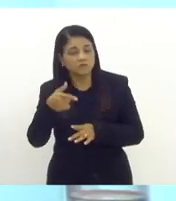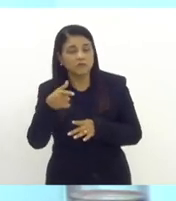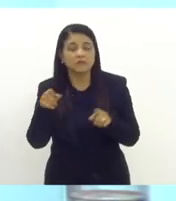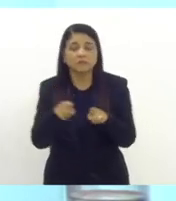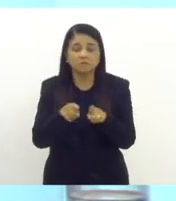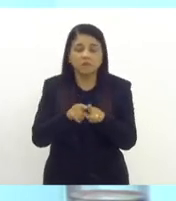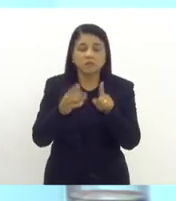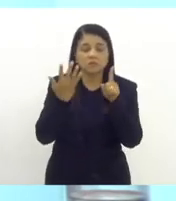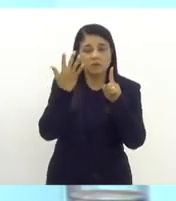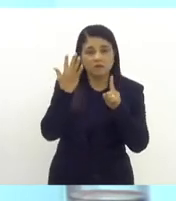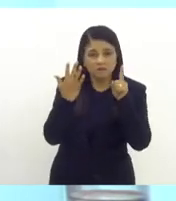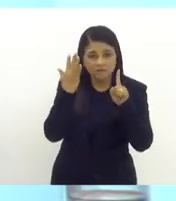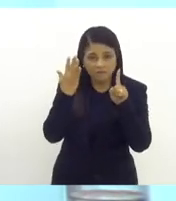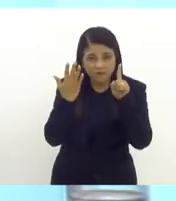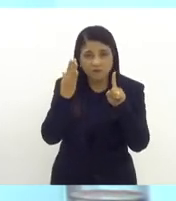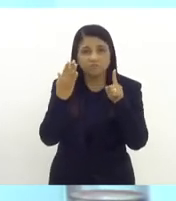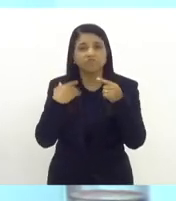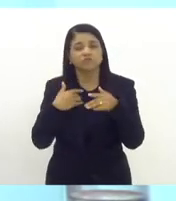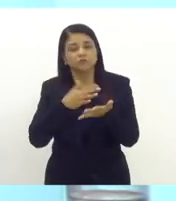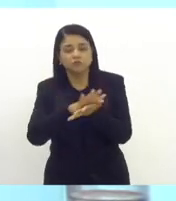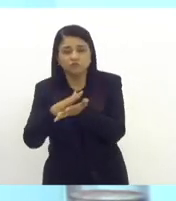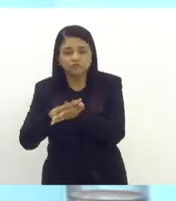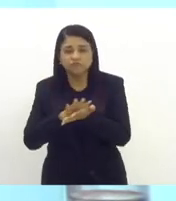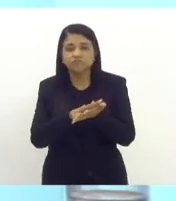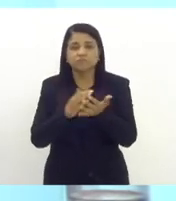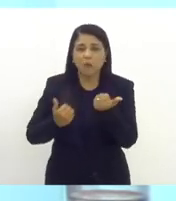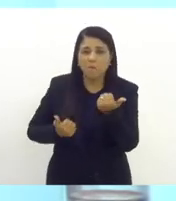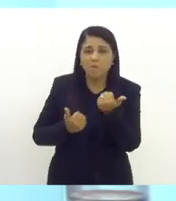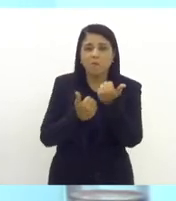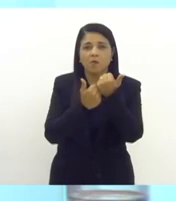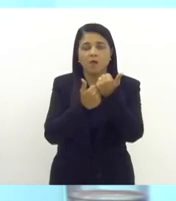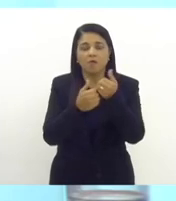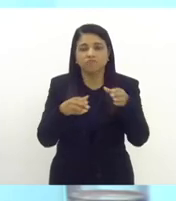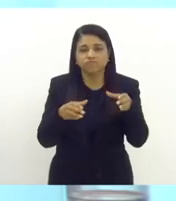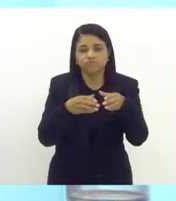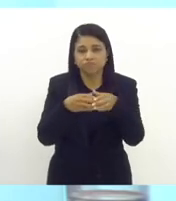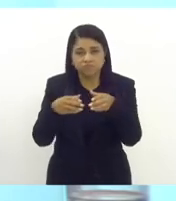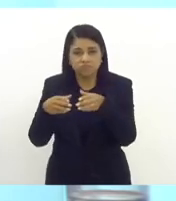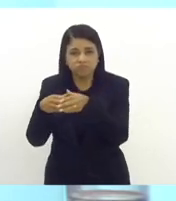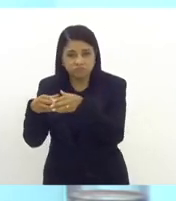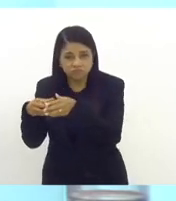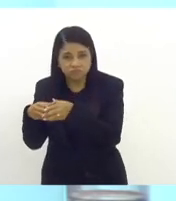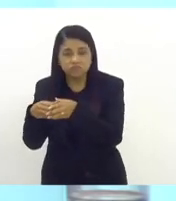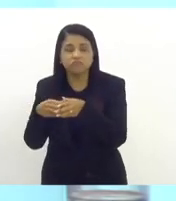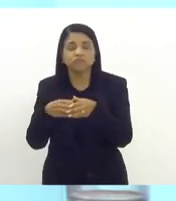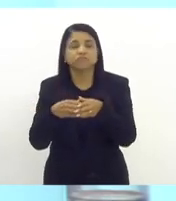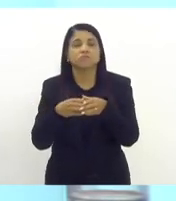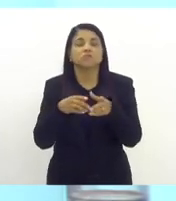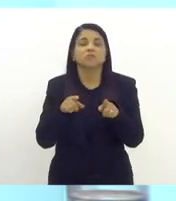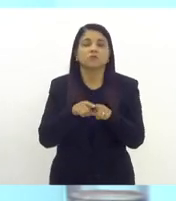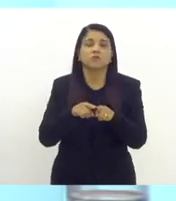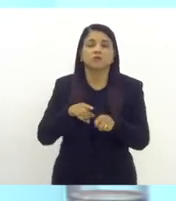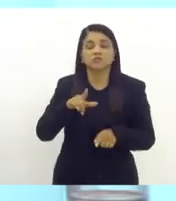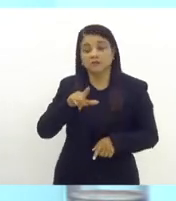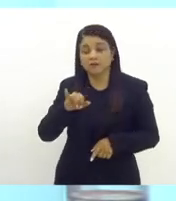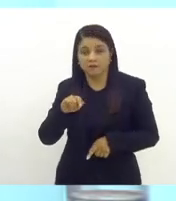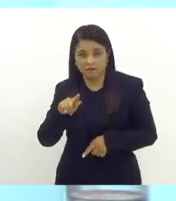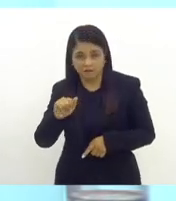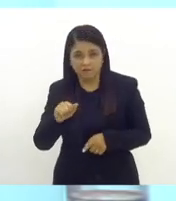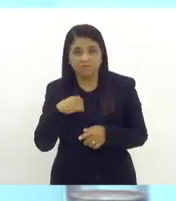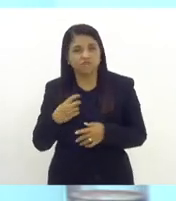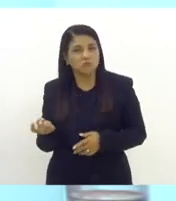no samba para poder apoiar as ligas os blocos todo mundo que faz cultura também